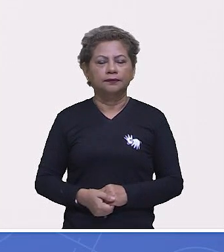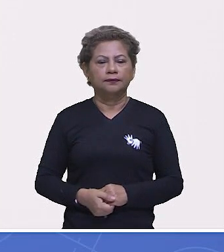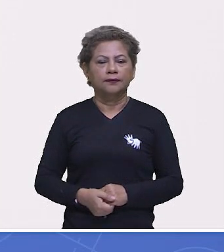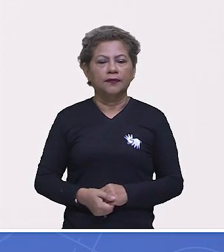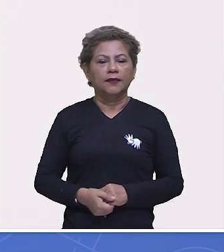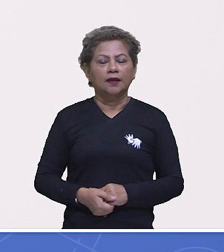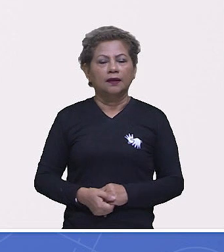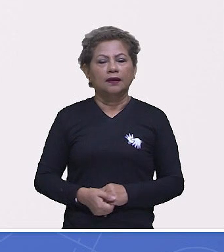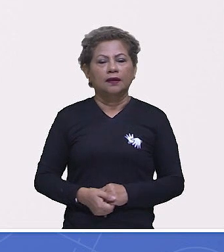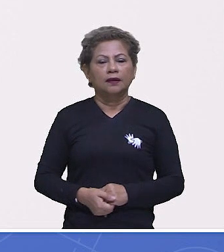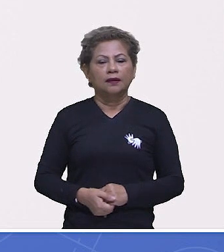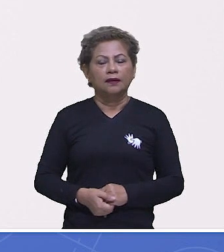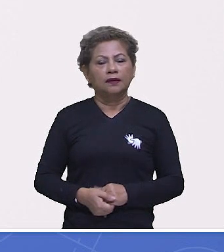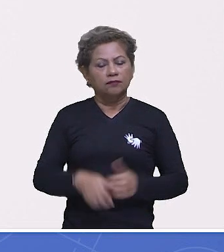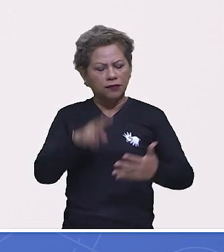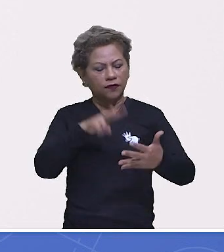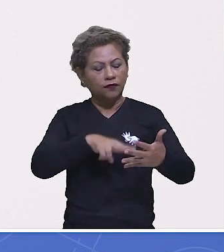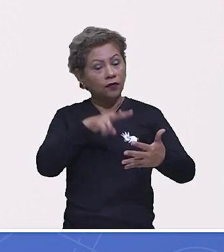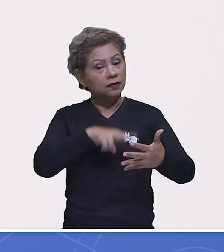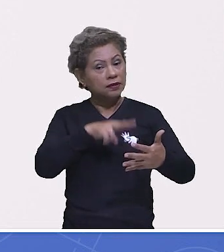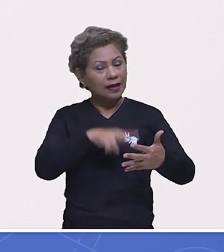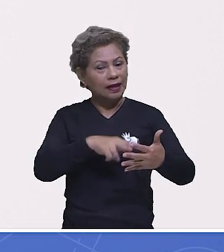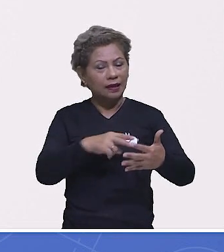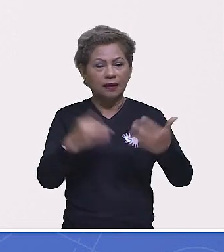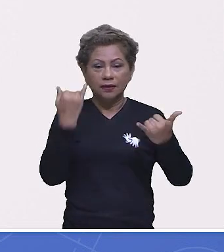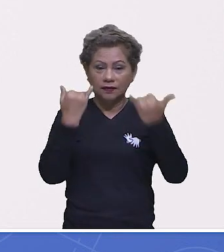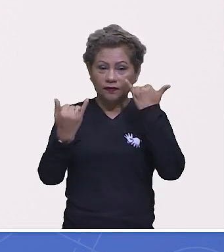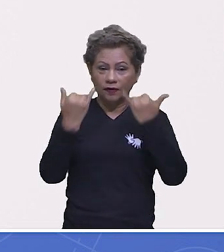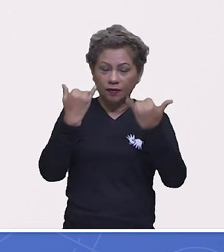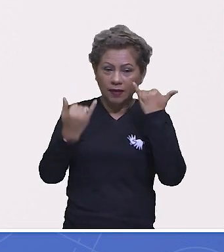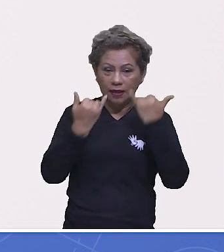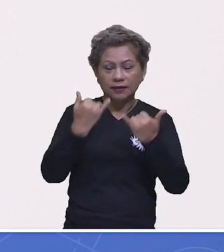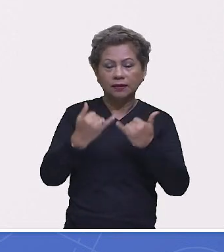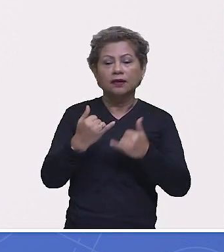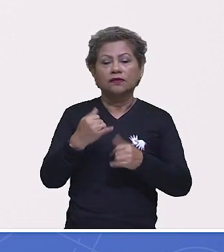Então, quem respondeu a alternativa C,